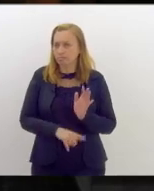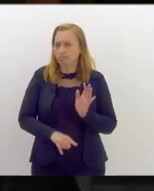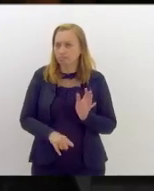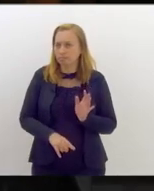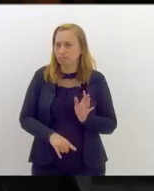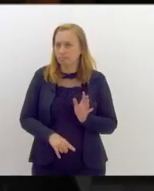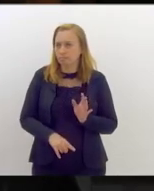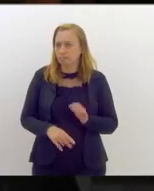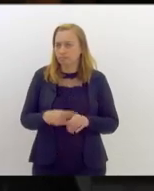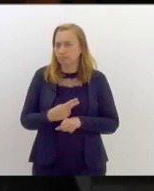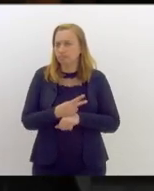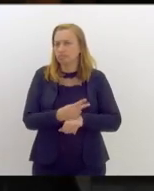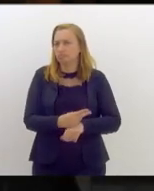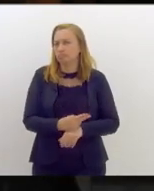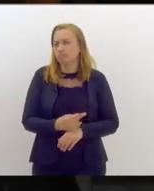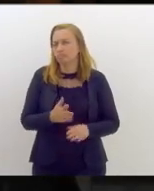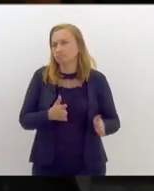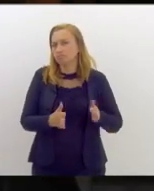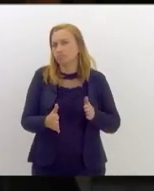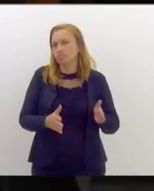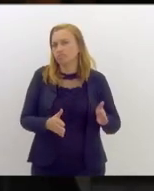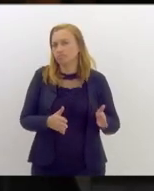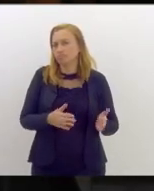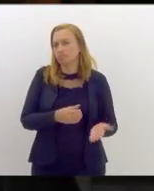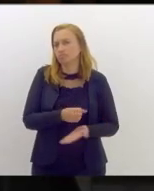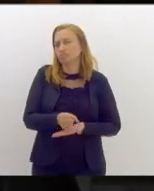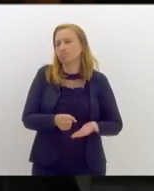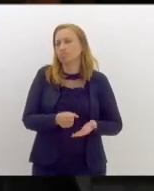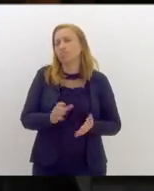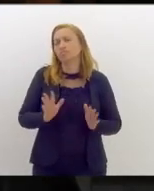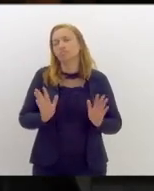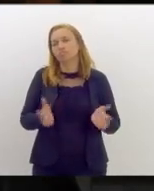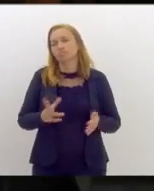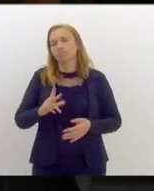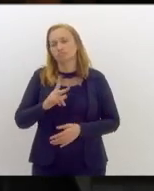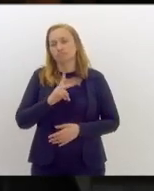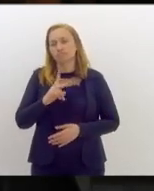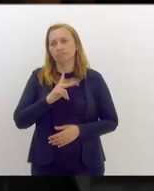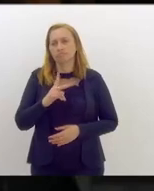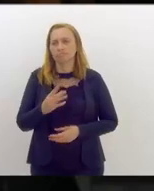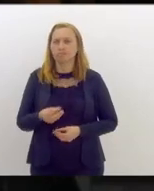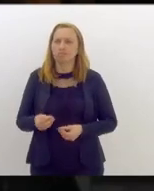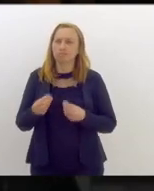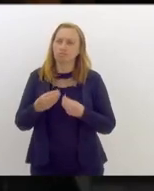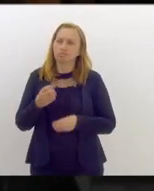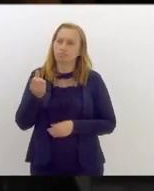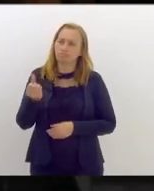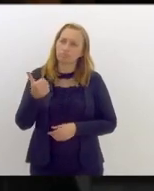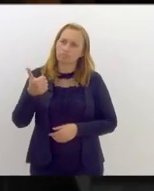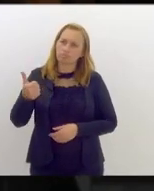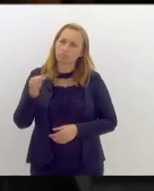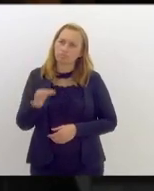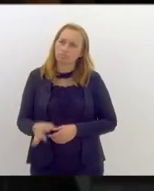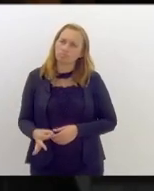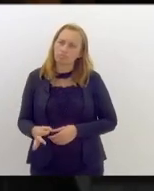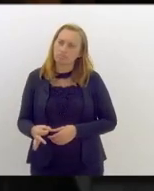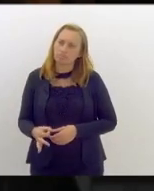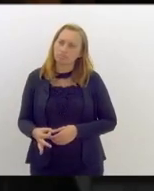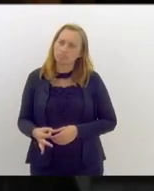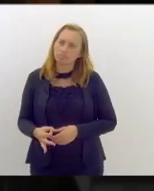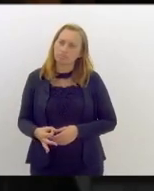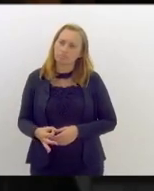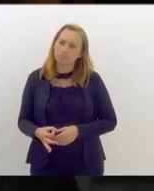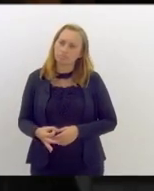da remuneração só para o vencimento agora para si próprio quer dar 61% fazendo